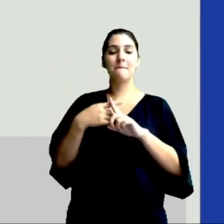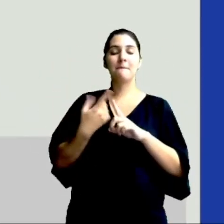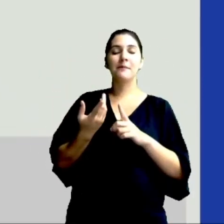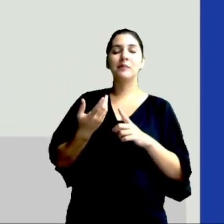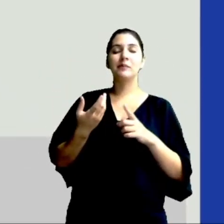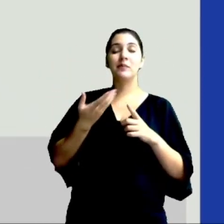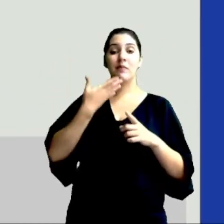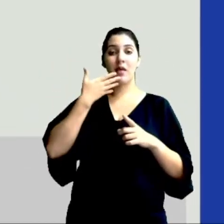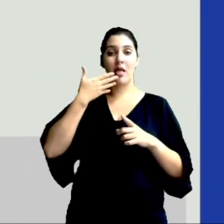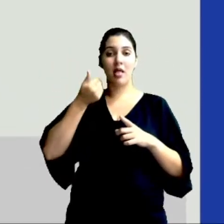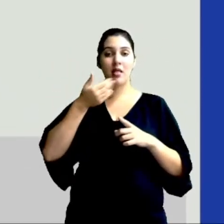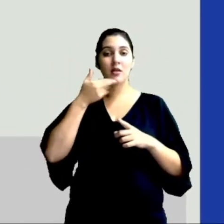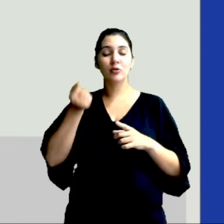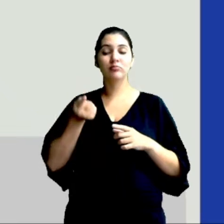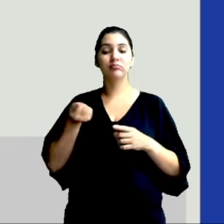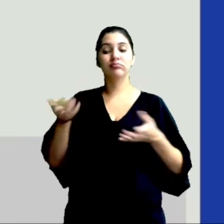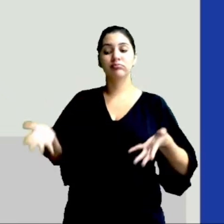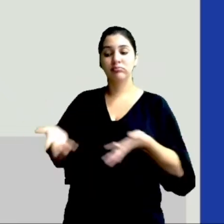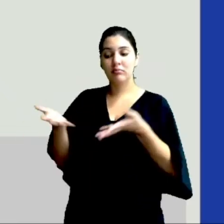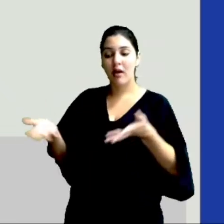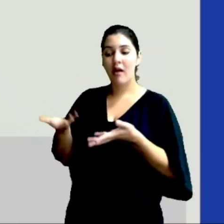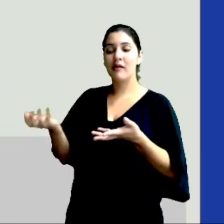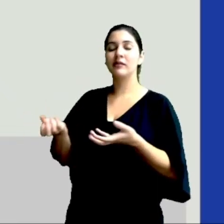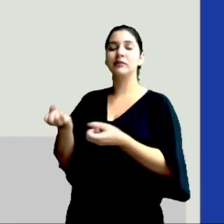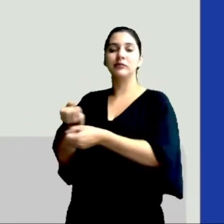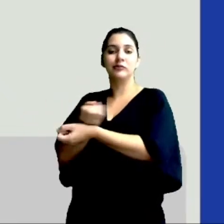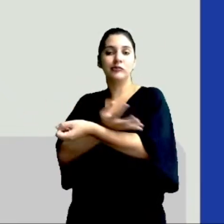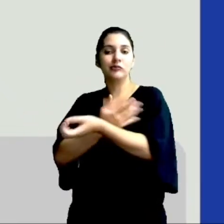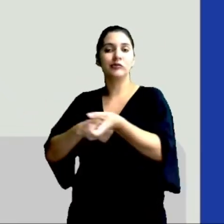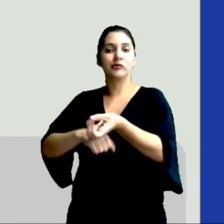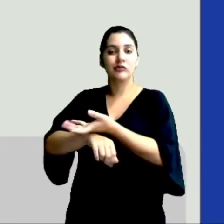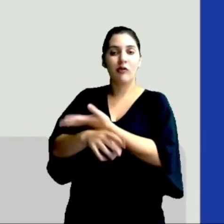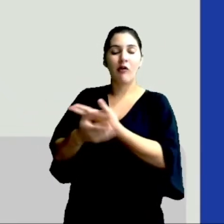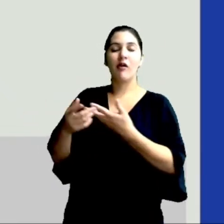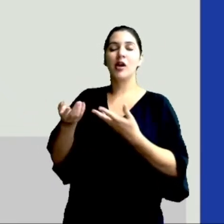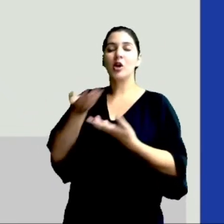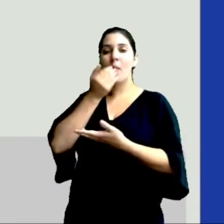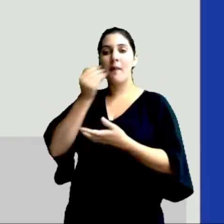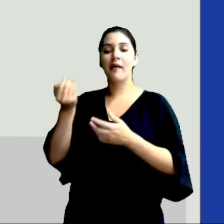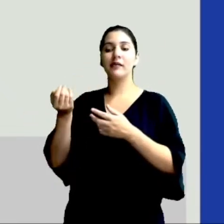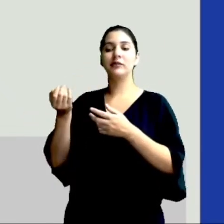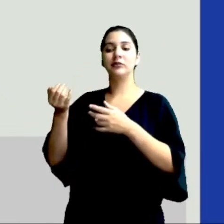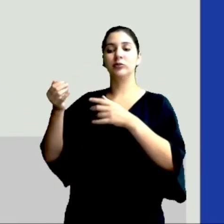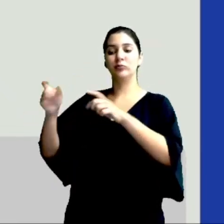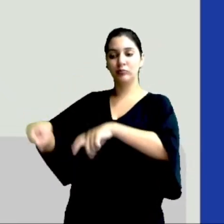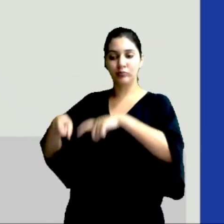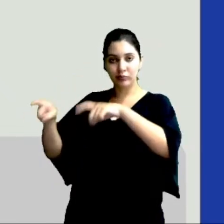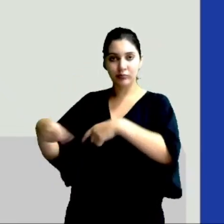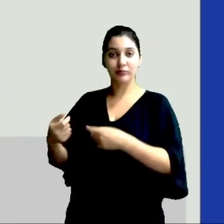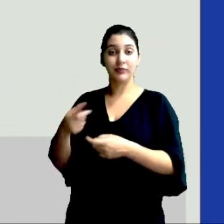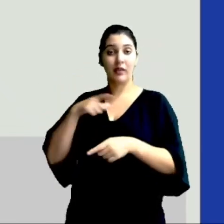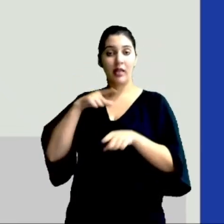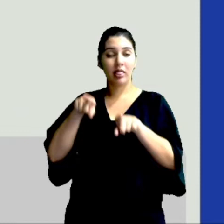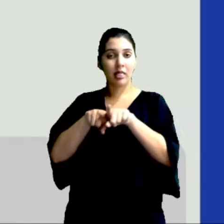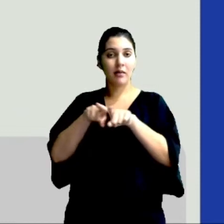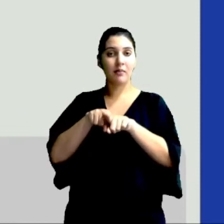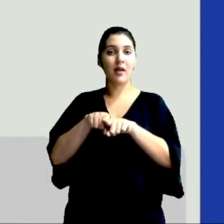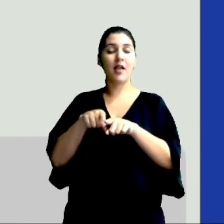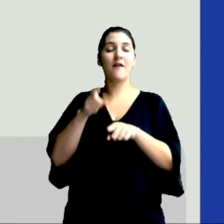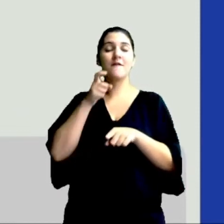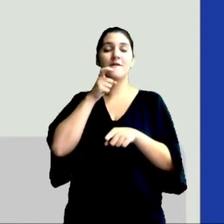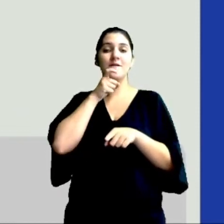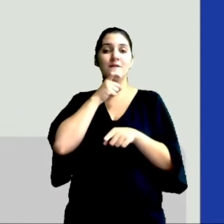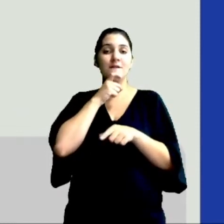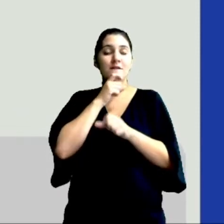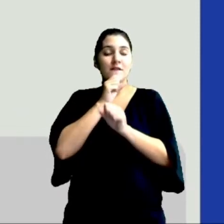né, de criação, de cultivo, de fixação humana, né? E os climas frio e frio de